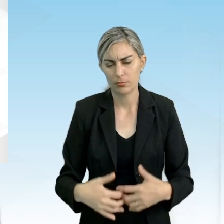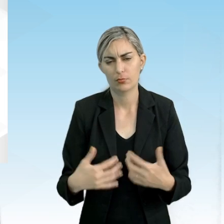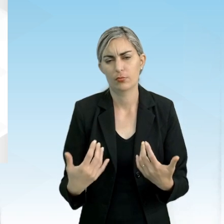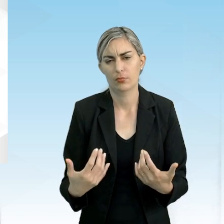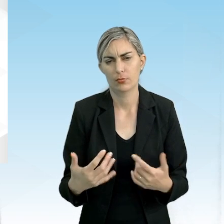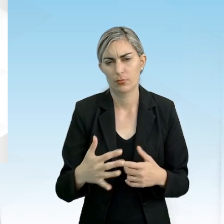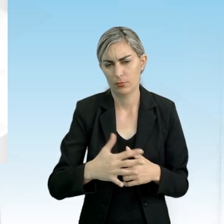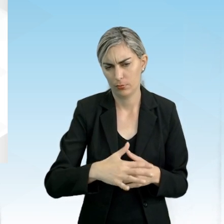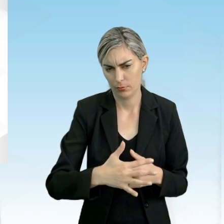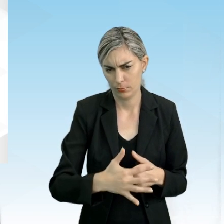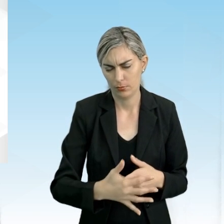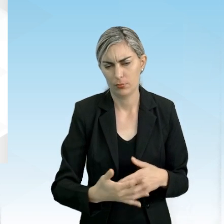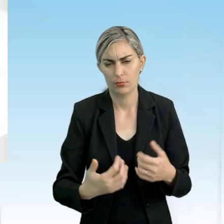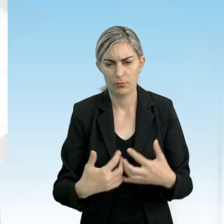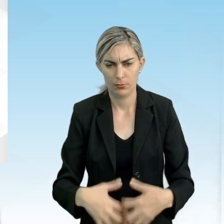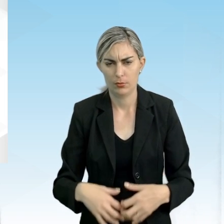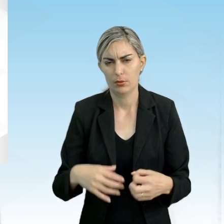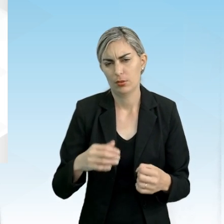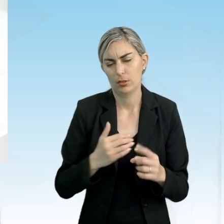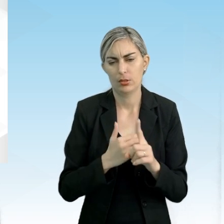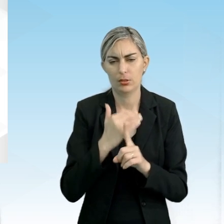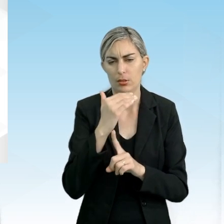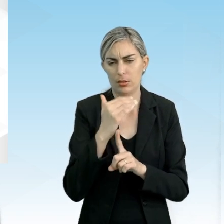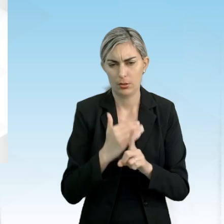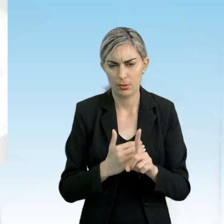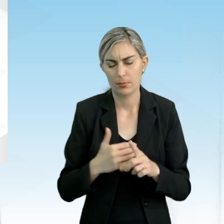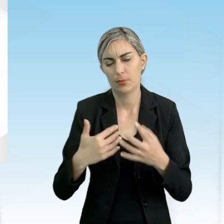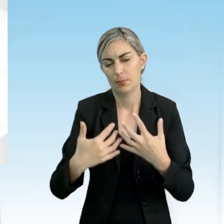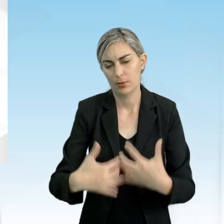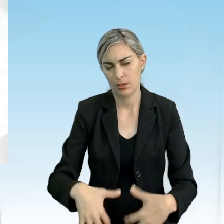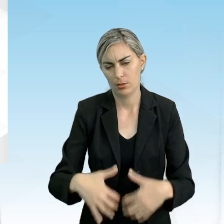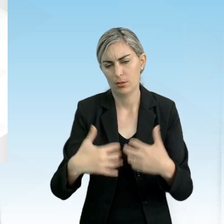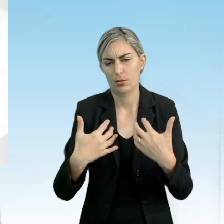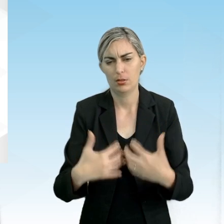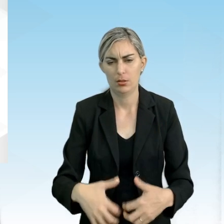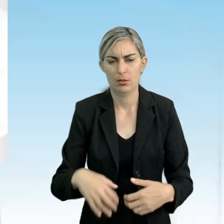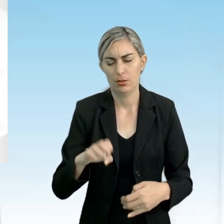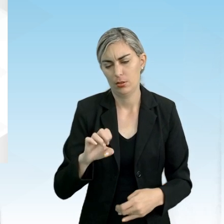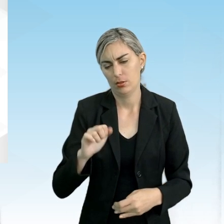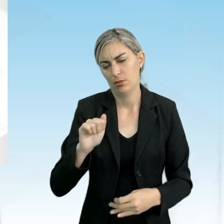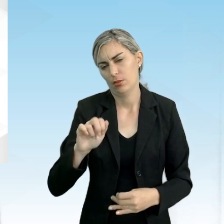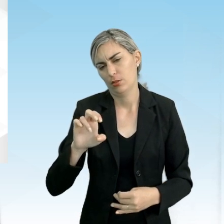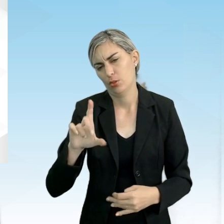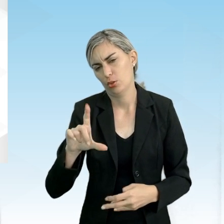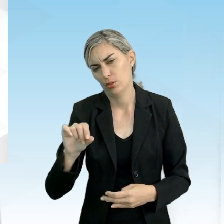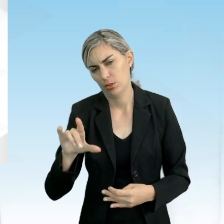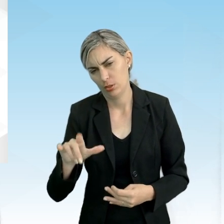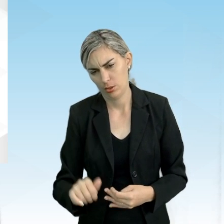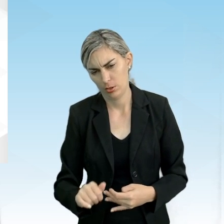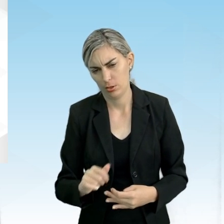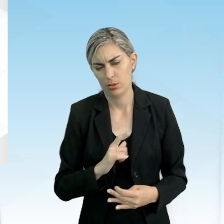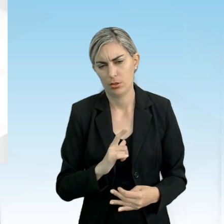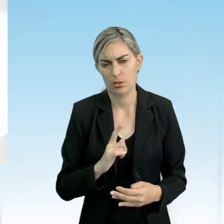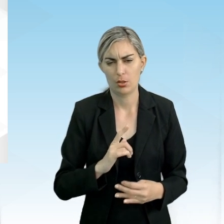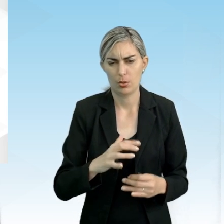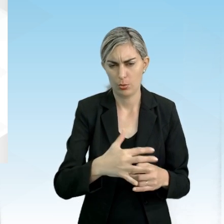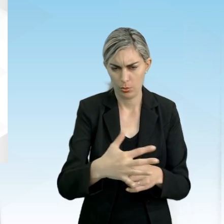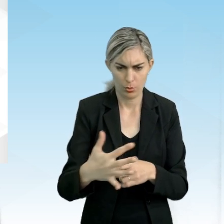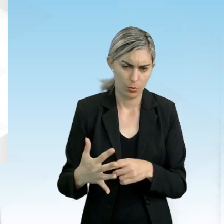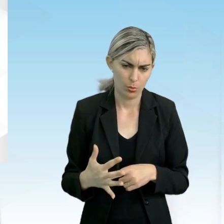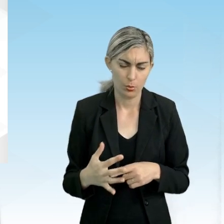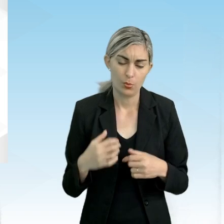automotiva a elétrica e térmica a mecânica e a eólica a mecânica e automotiva